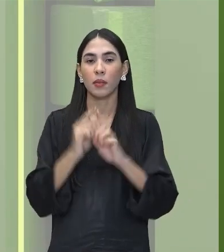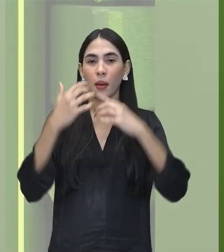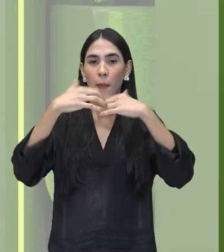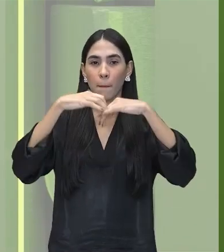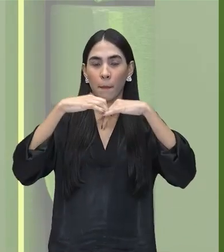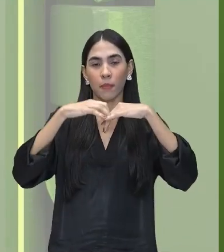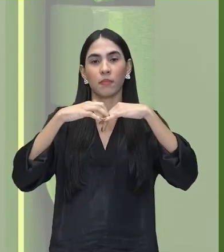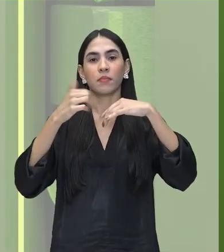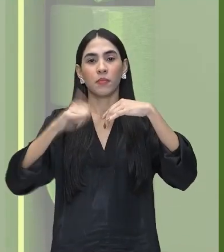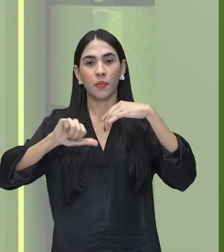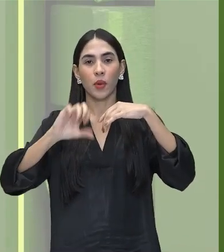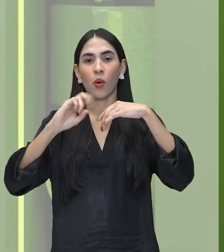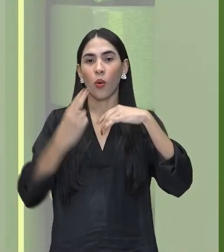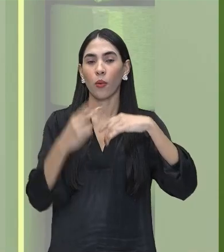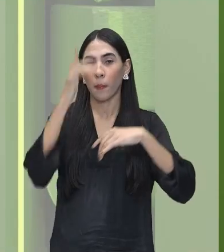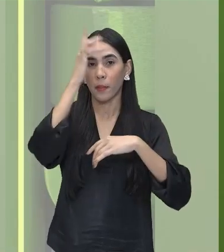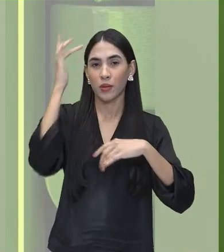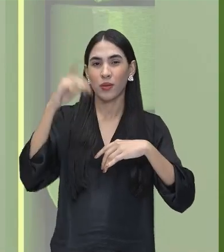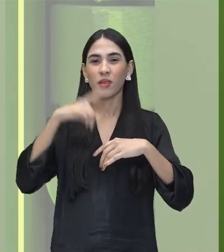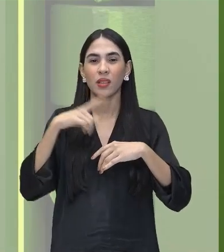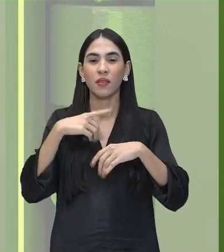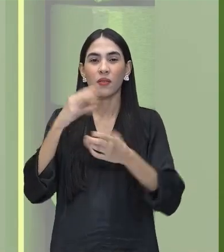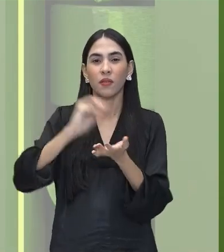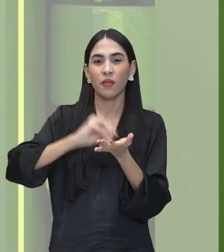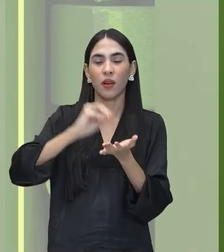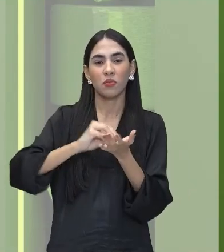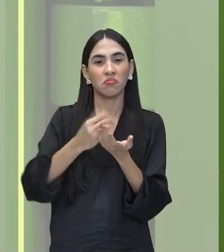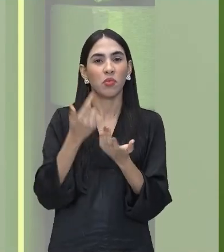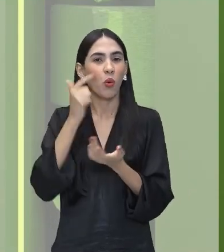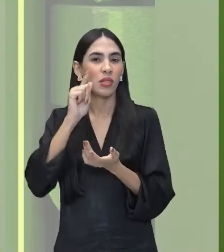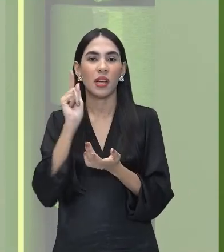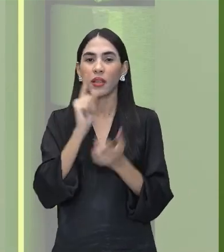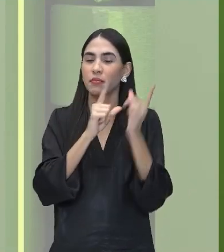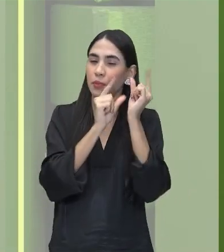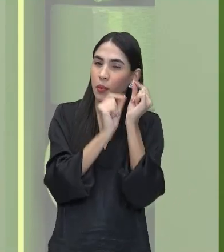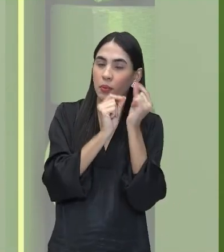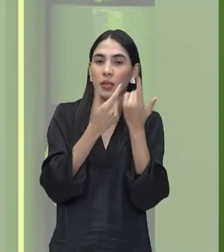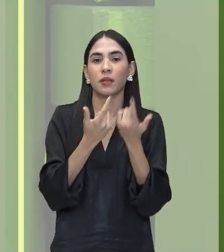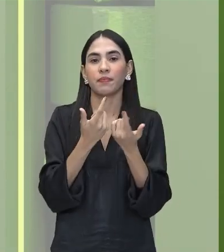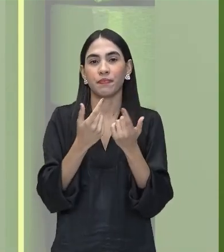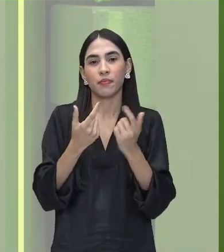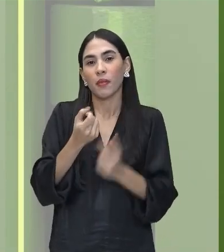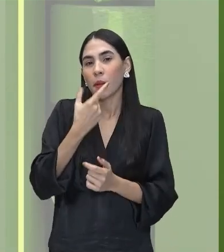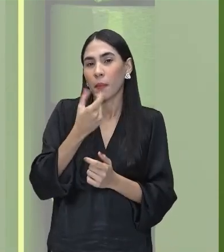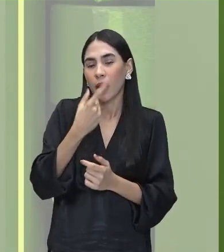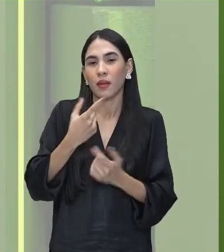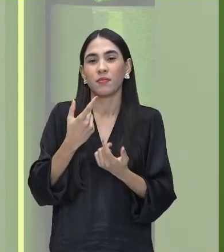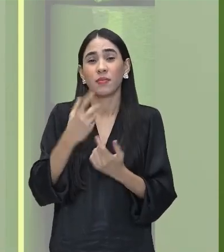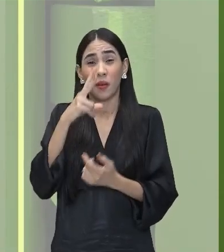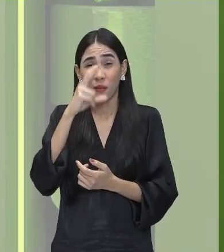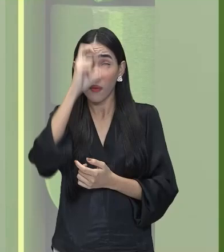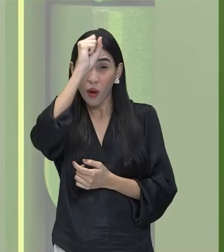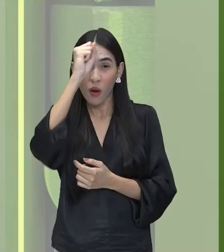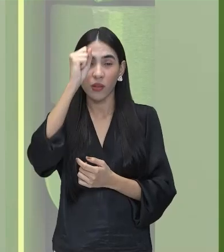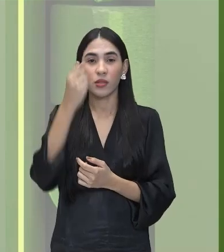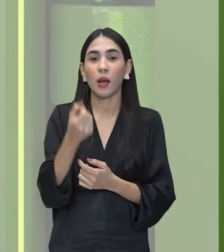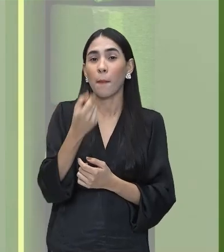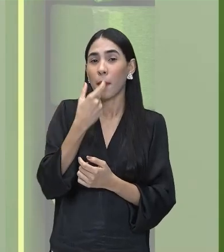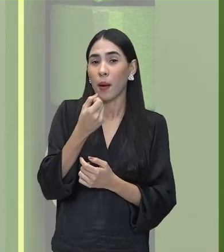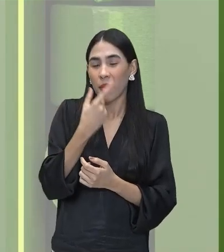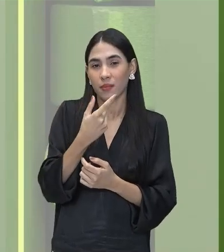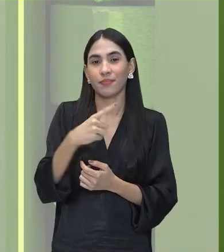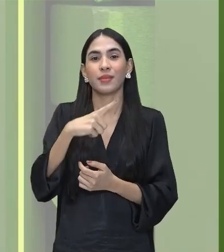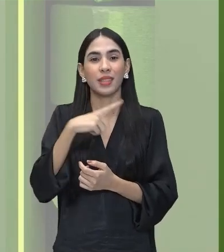ansiedade, ou pessoas que têm insônia, acabam ingerindo medicamentos muito fortes, e esses medicamentos